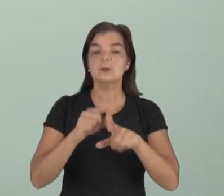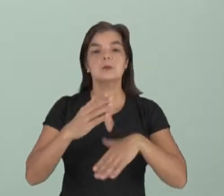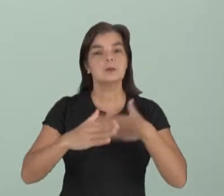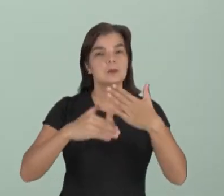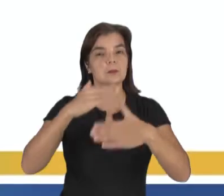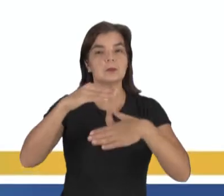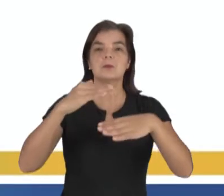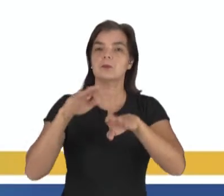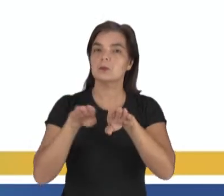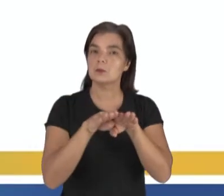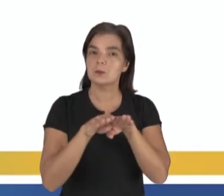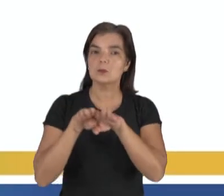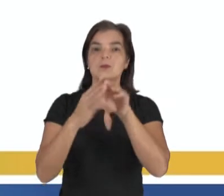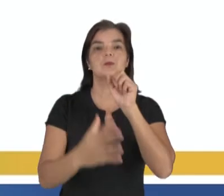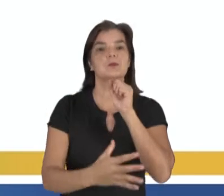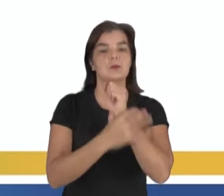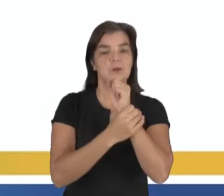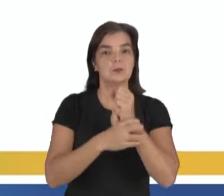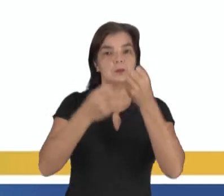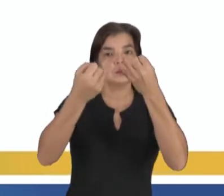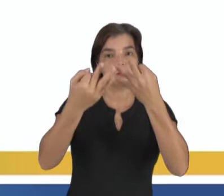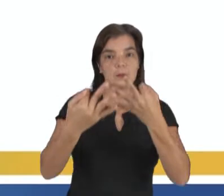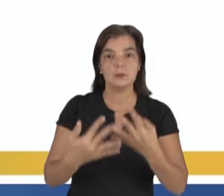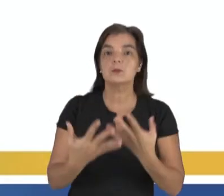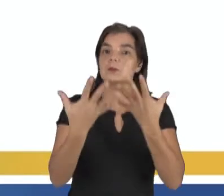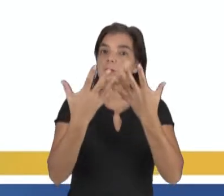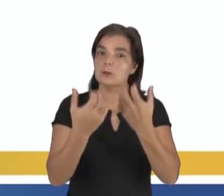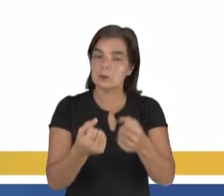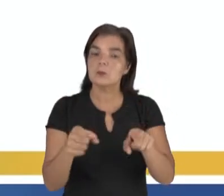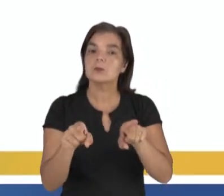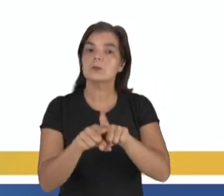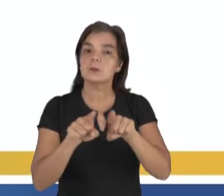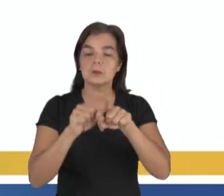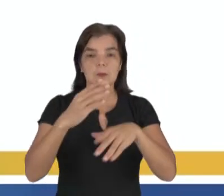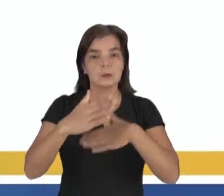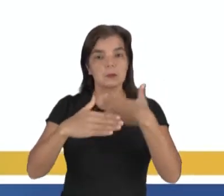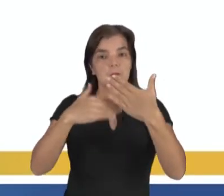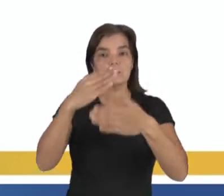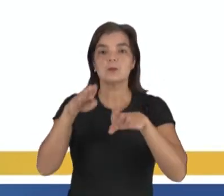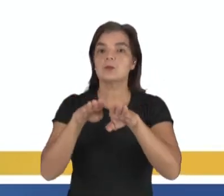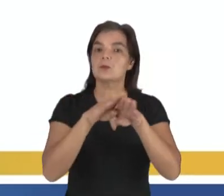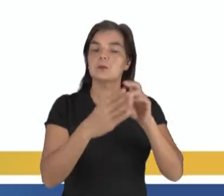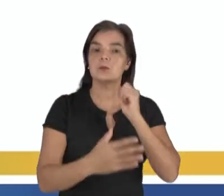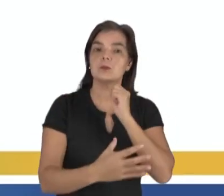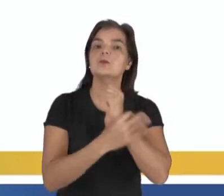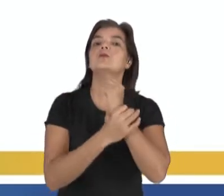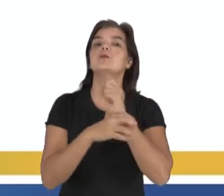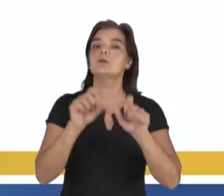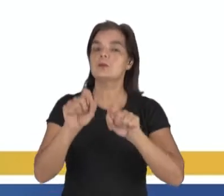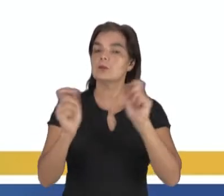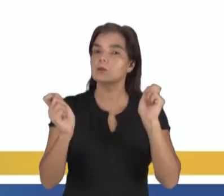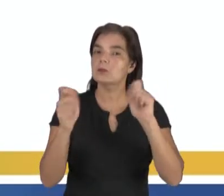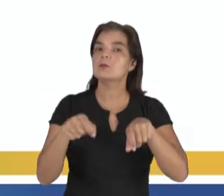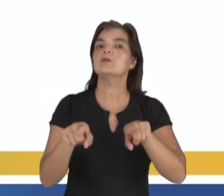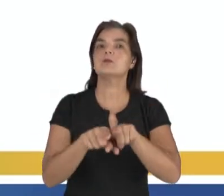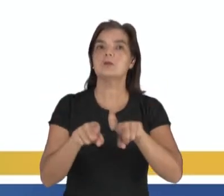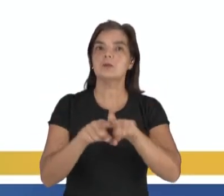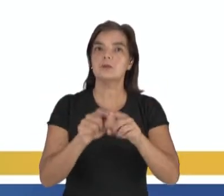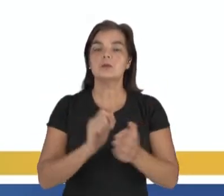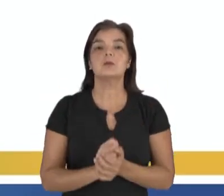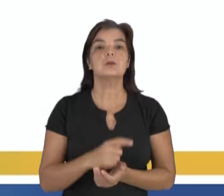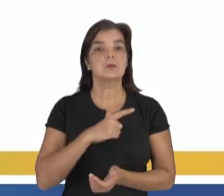sustentável. A definição mais aceita para o desenvolvimento sustentável é o desenvolvimento capaz de suprir